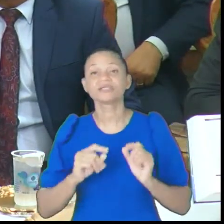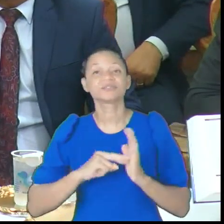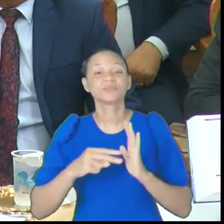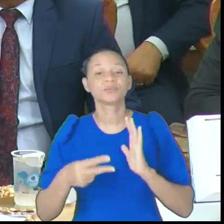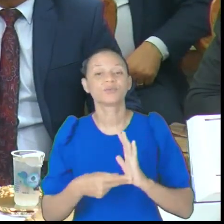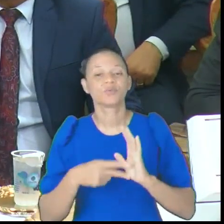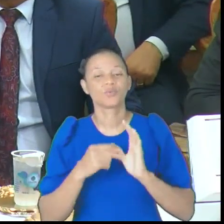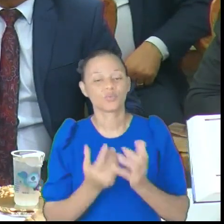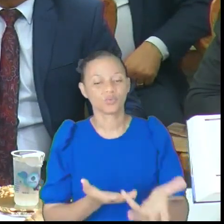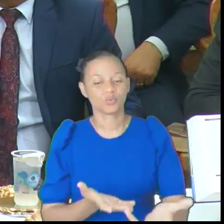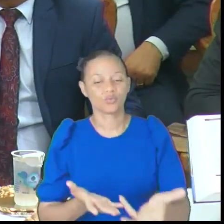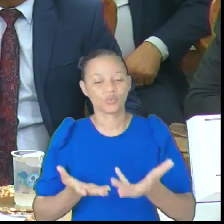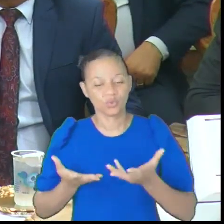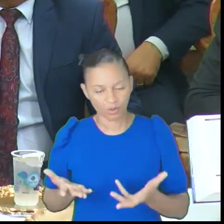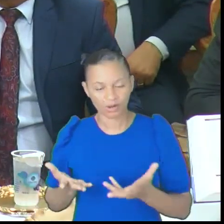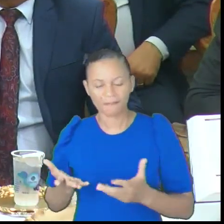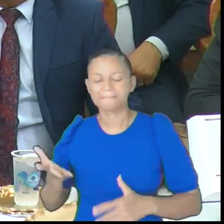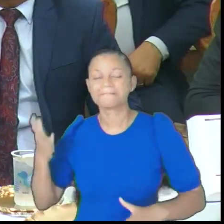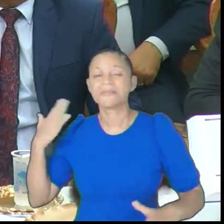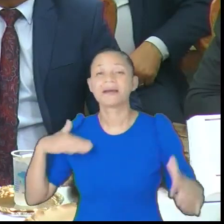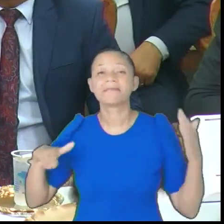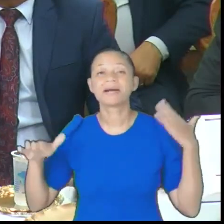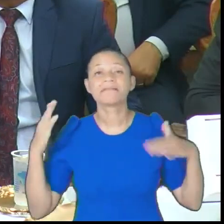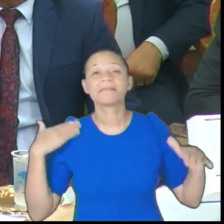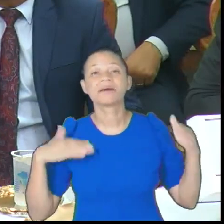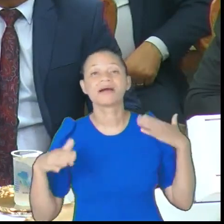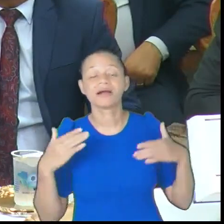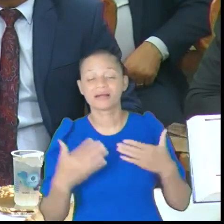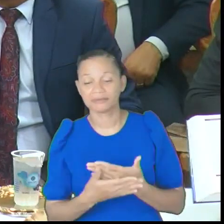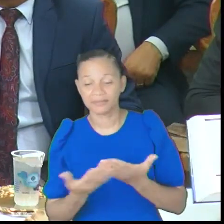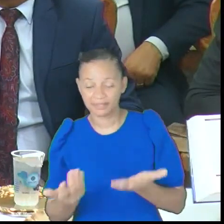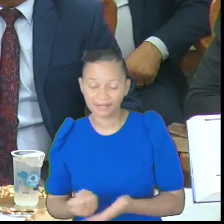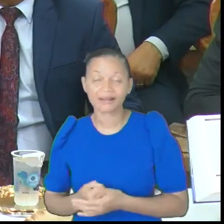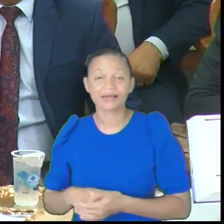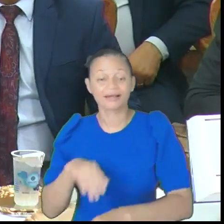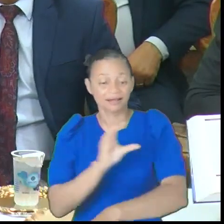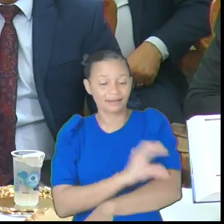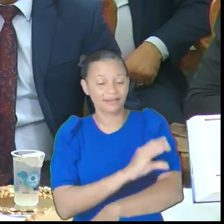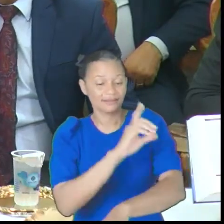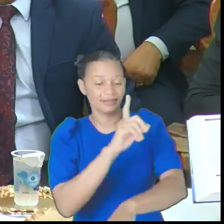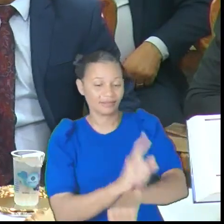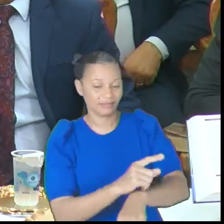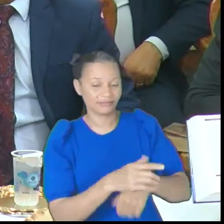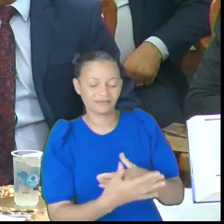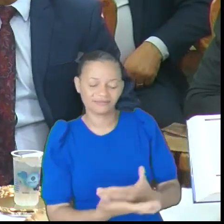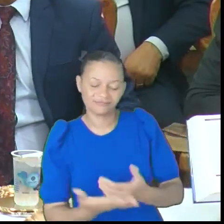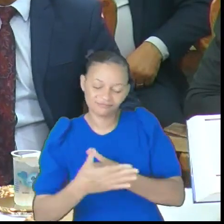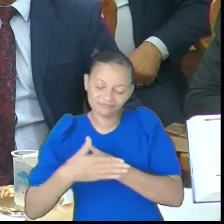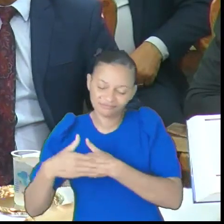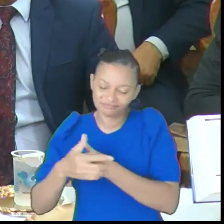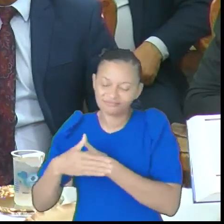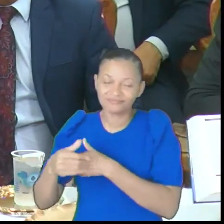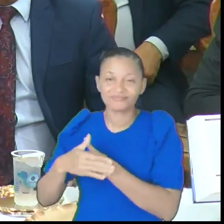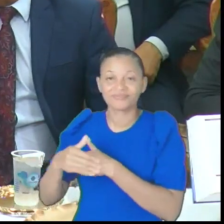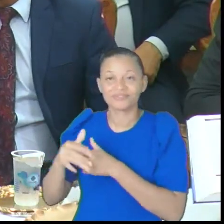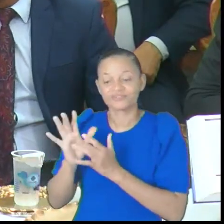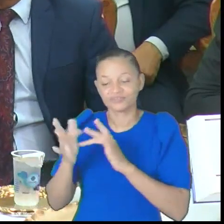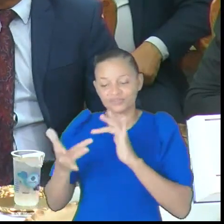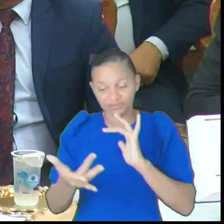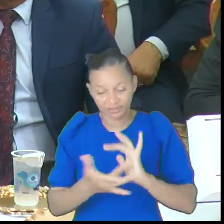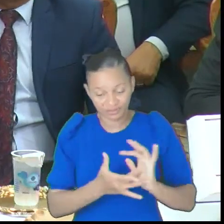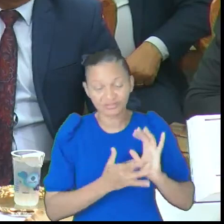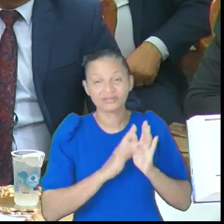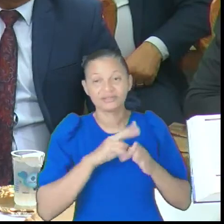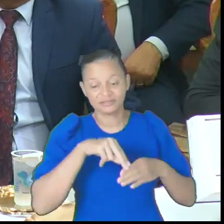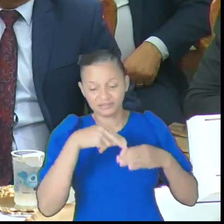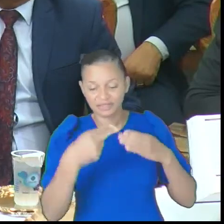convite para a gente dar uma voltinha lá na Galileia, quando o meigo Nazareno, anunciando as boas novas